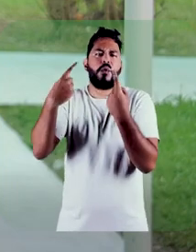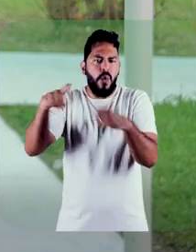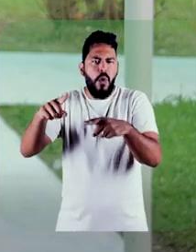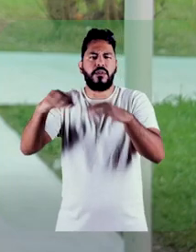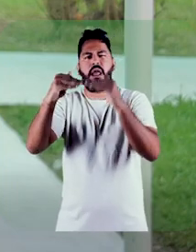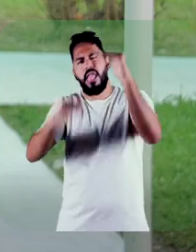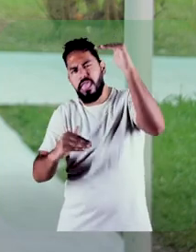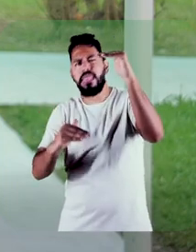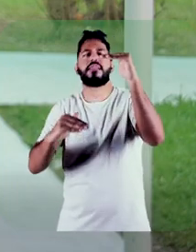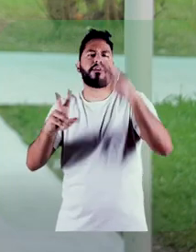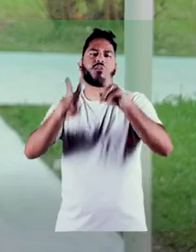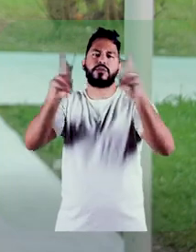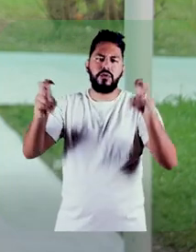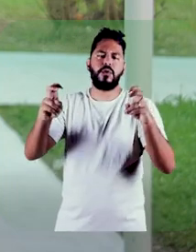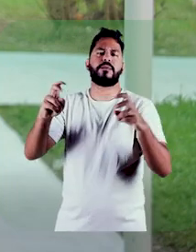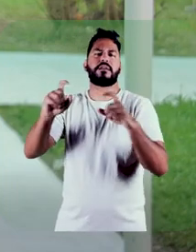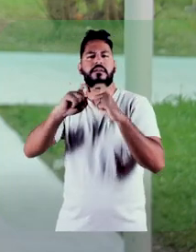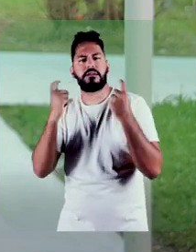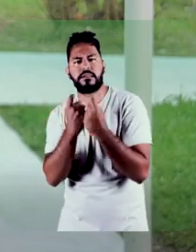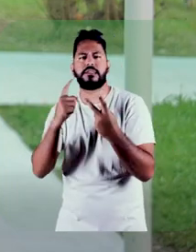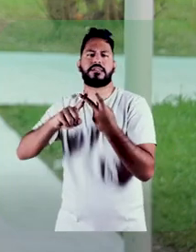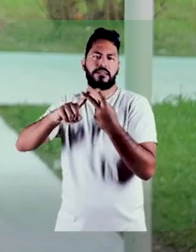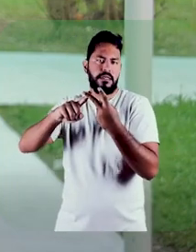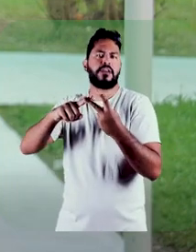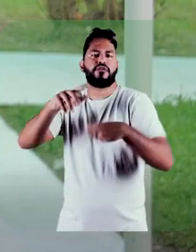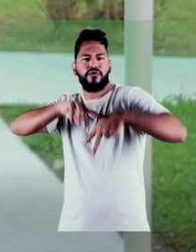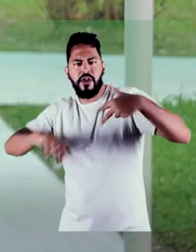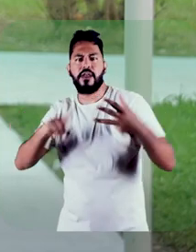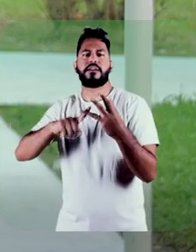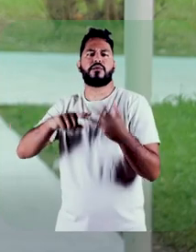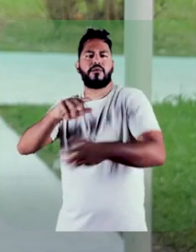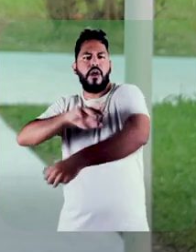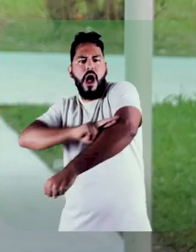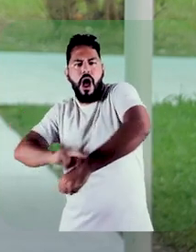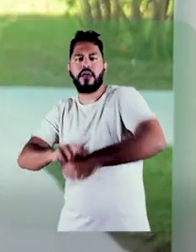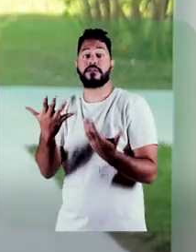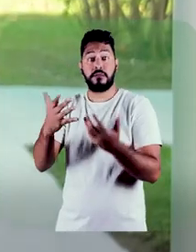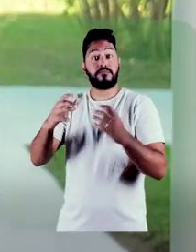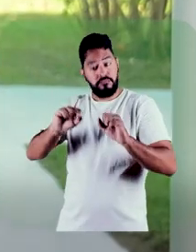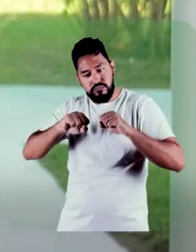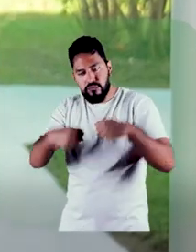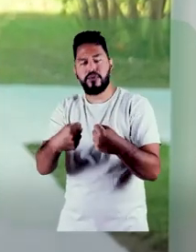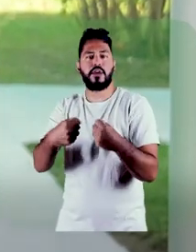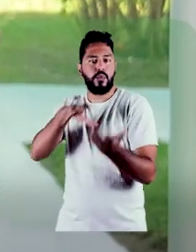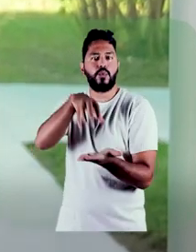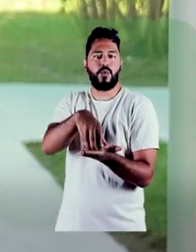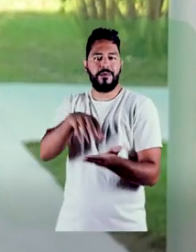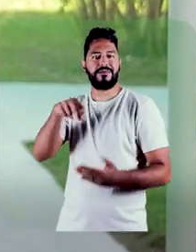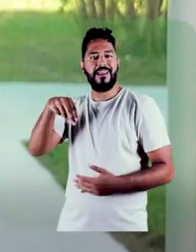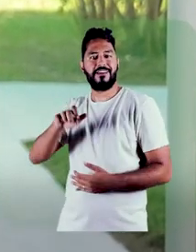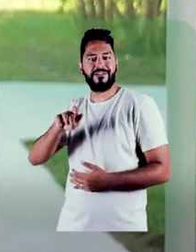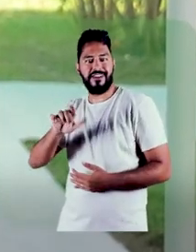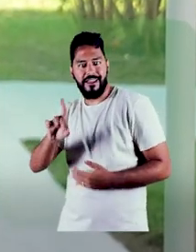o combate às desigualdades referentes à raça, etnia, gênero e sexualidade, reforçando a importância